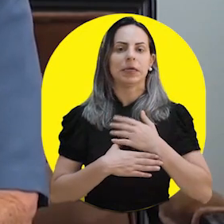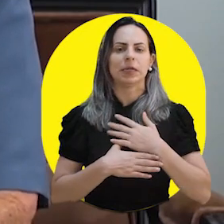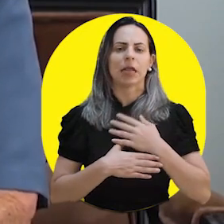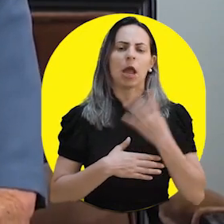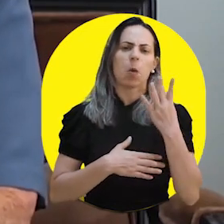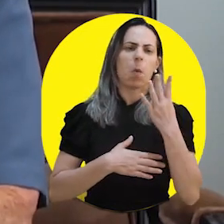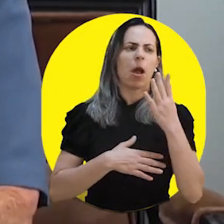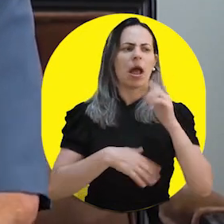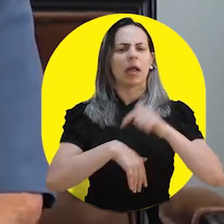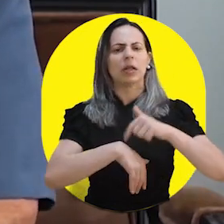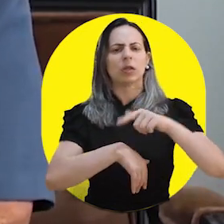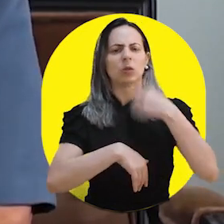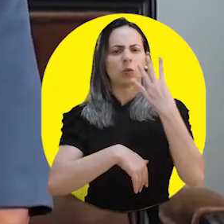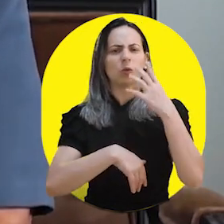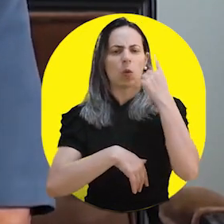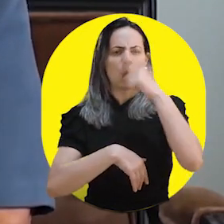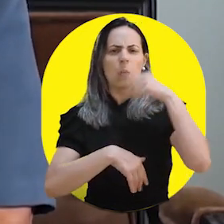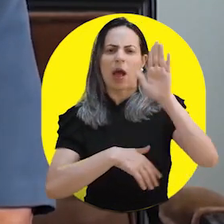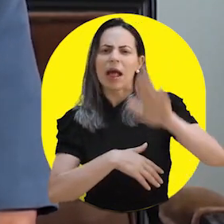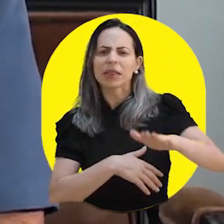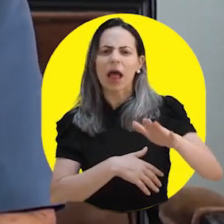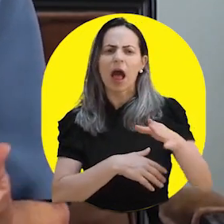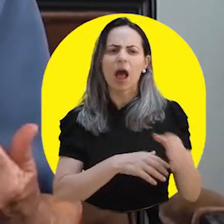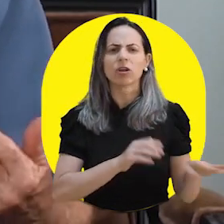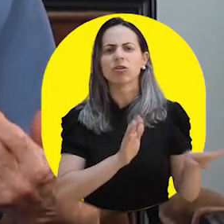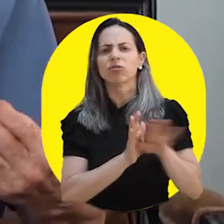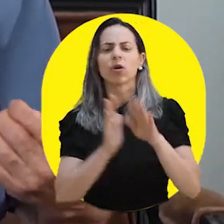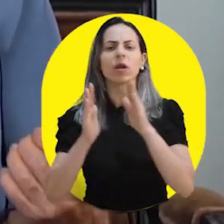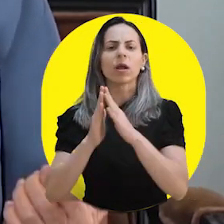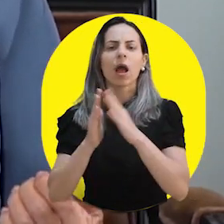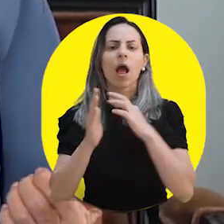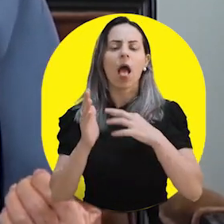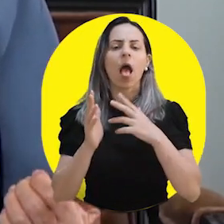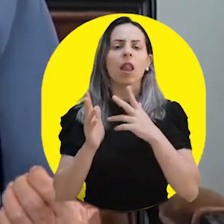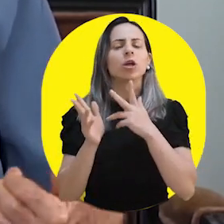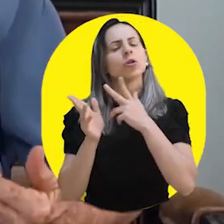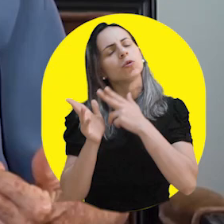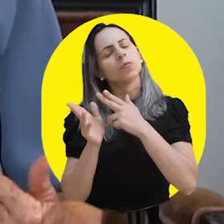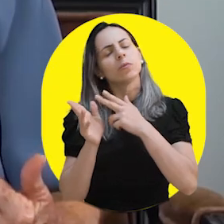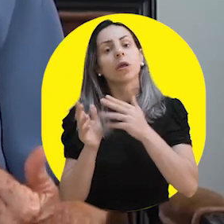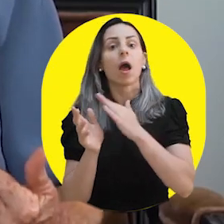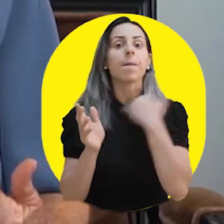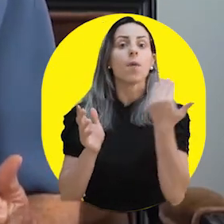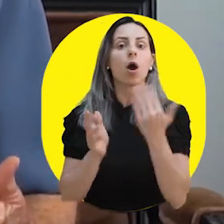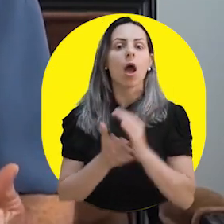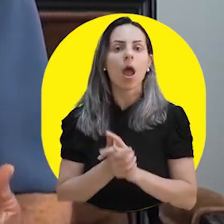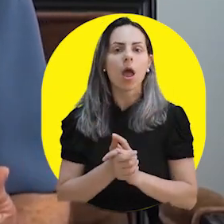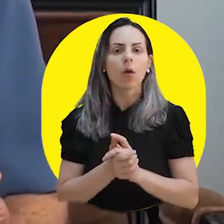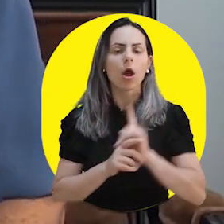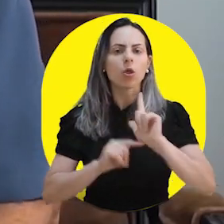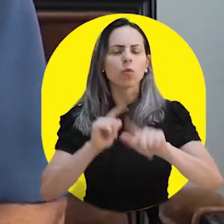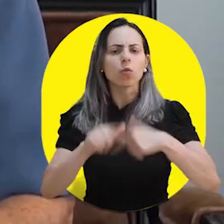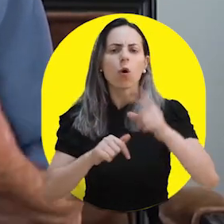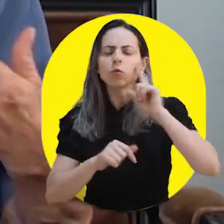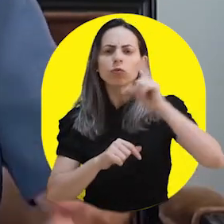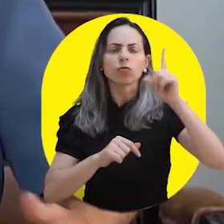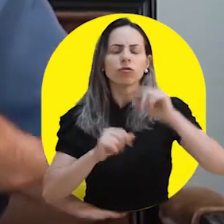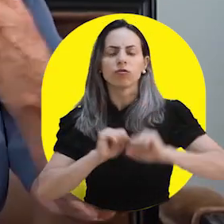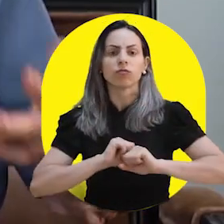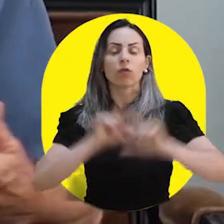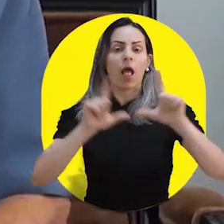ficou até assim 4 horas, né, na creche, foi para casa e ela faleceu dormindo. No dia seguinte, porque ela